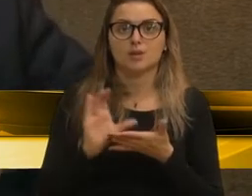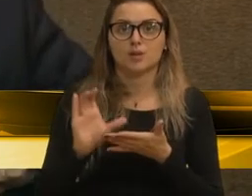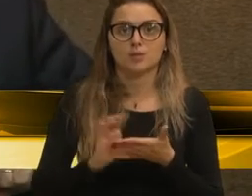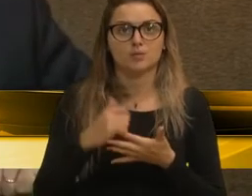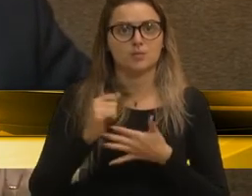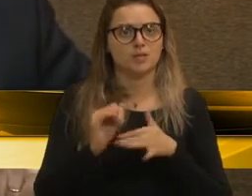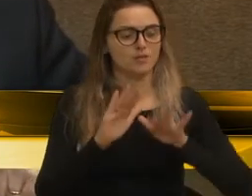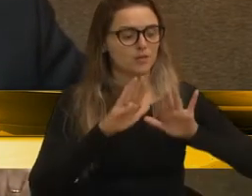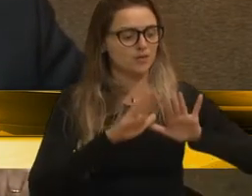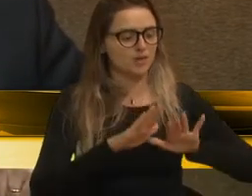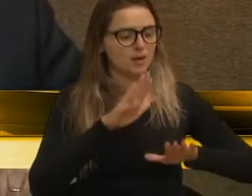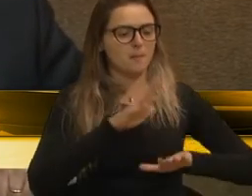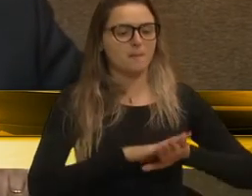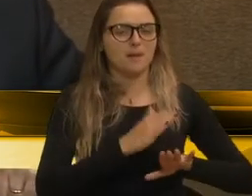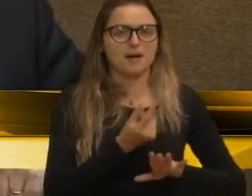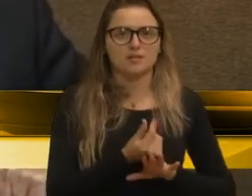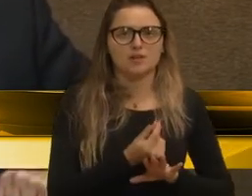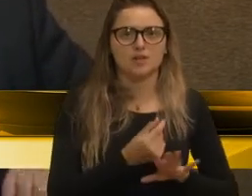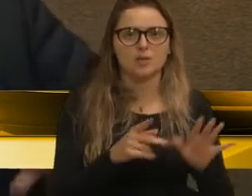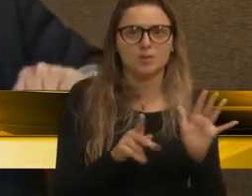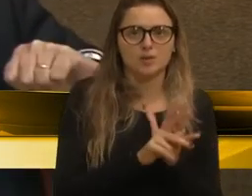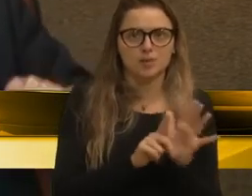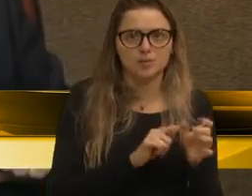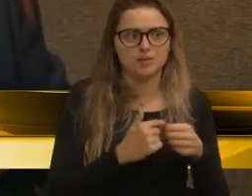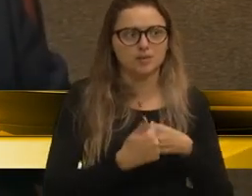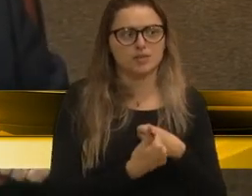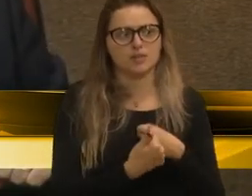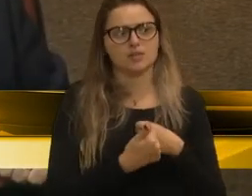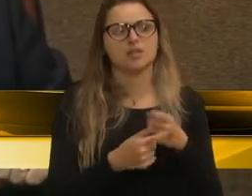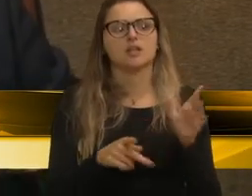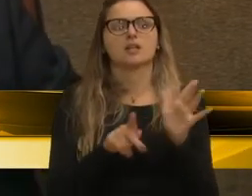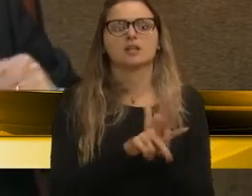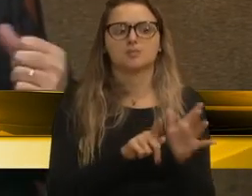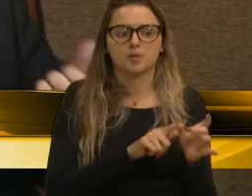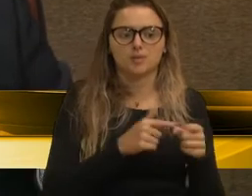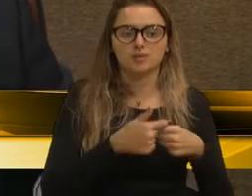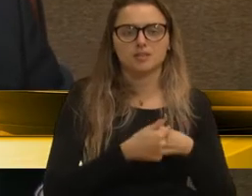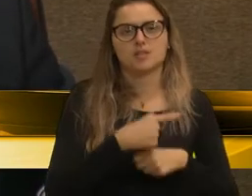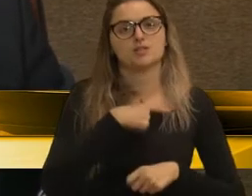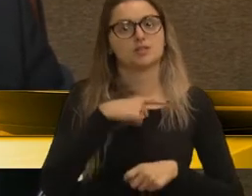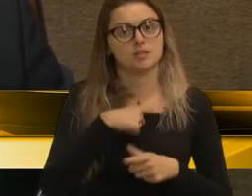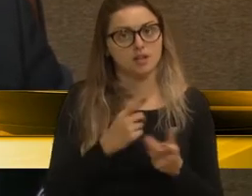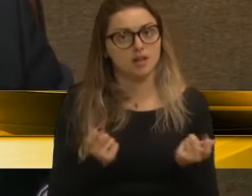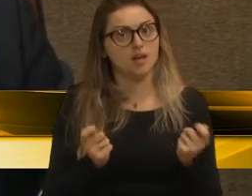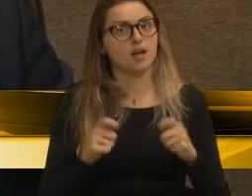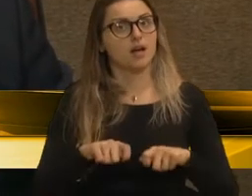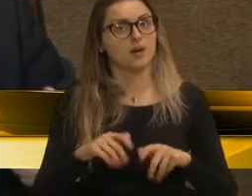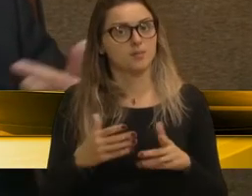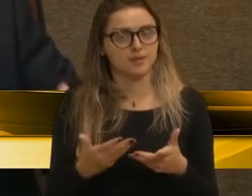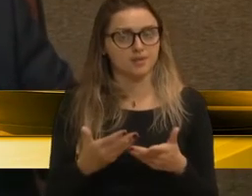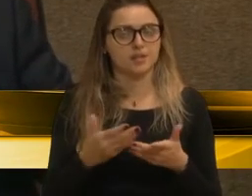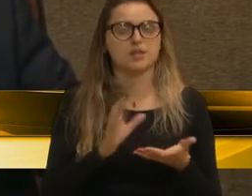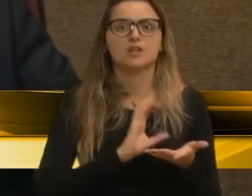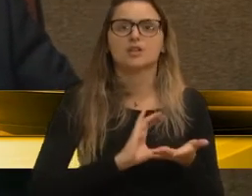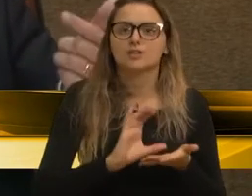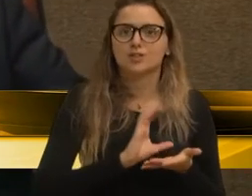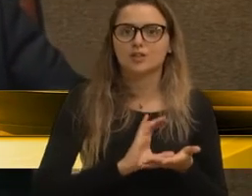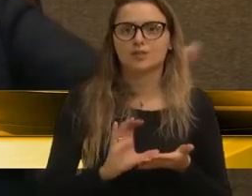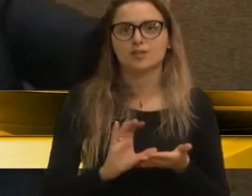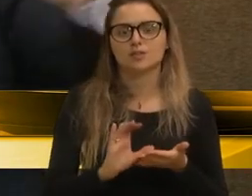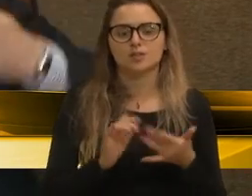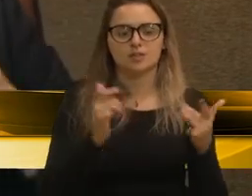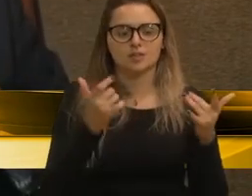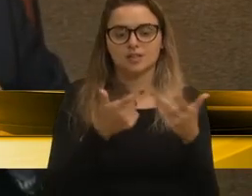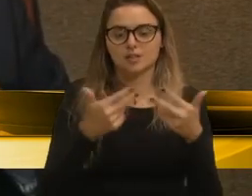ficar muito mais os municípios, e os municípios terem a condição de investirem aonde